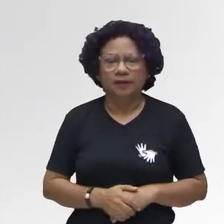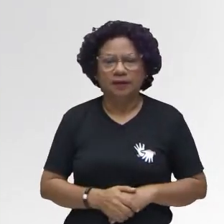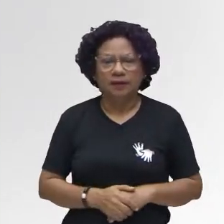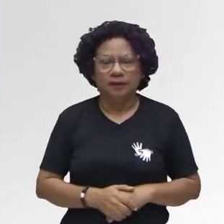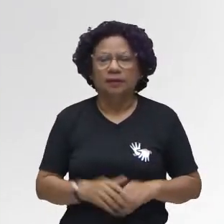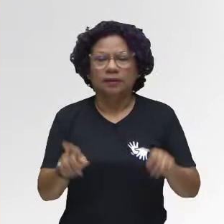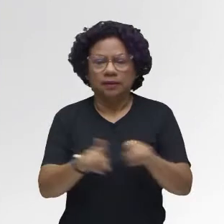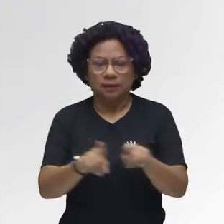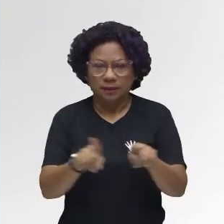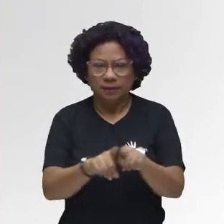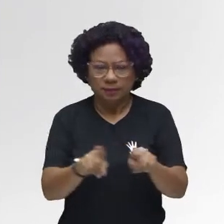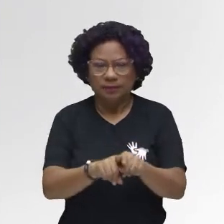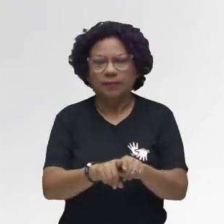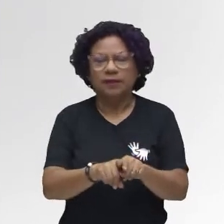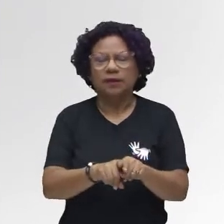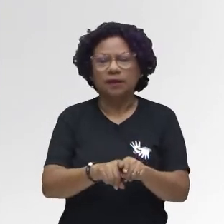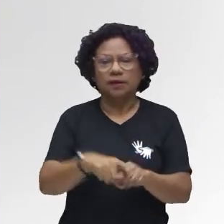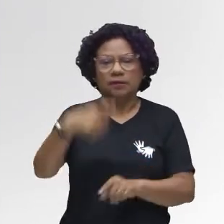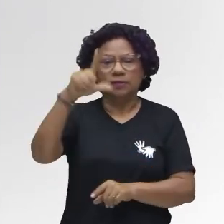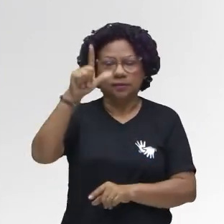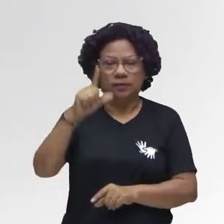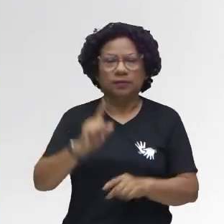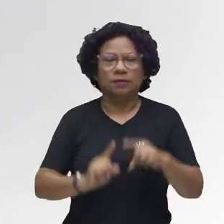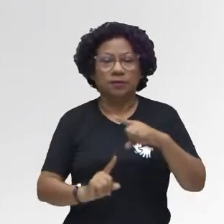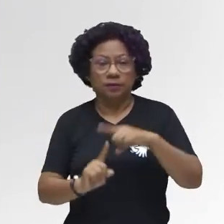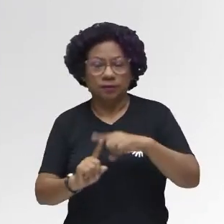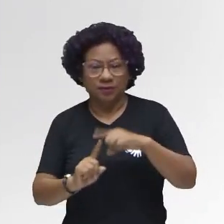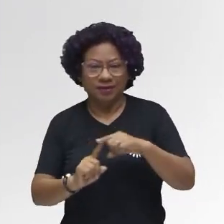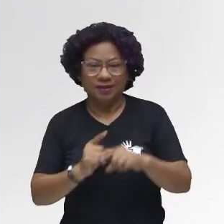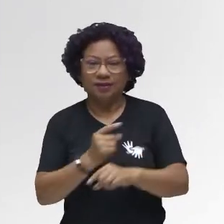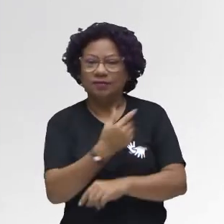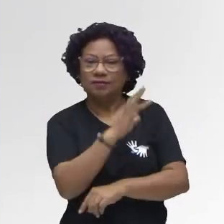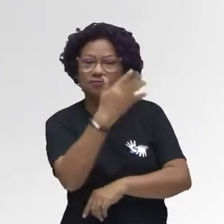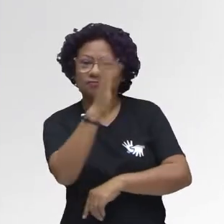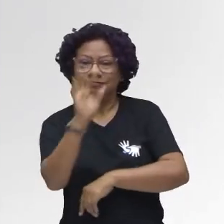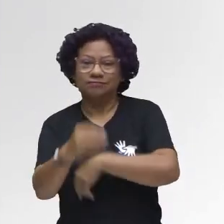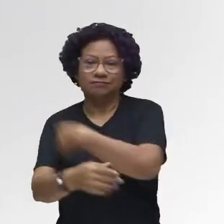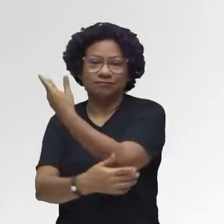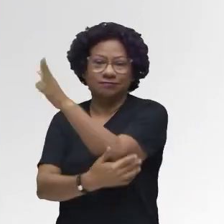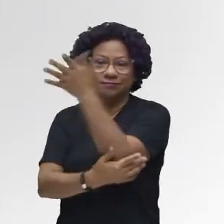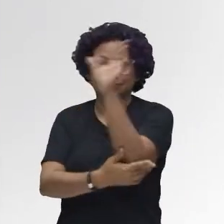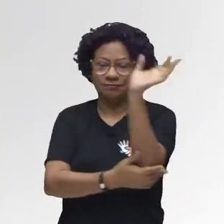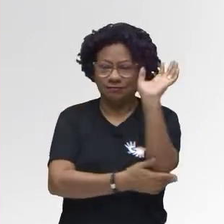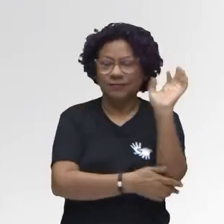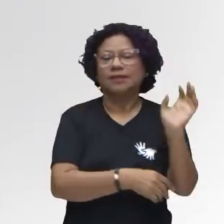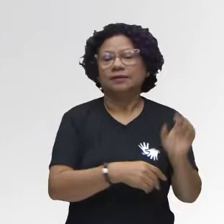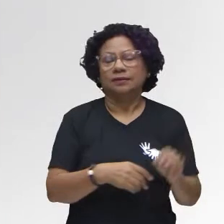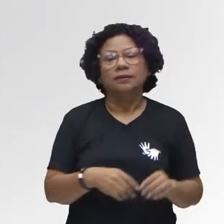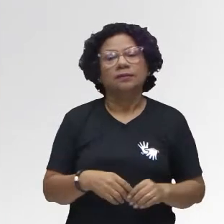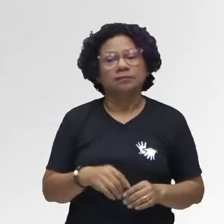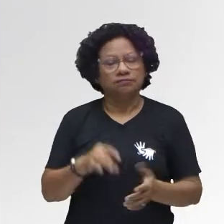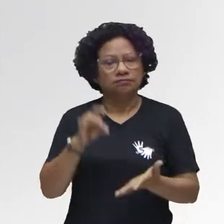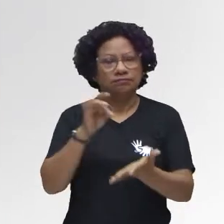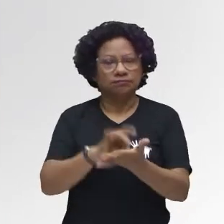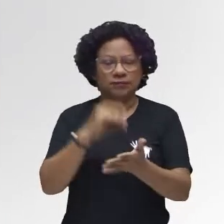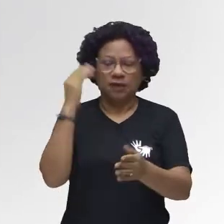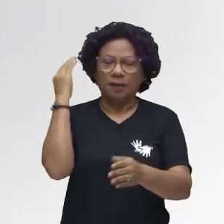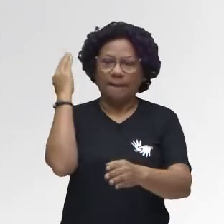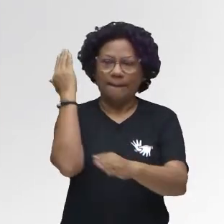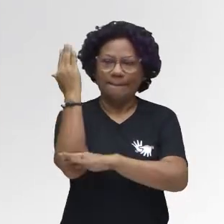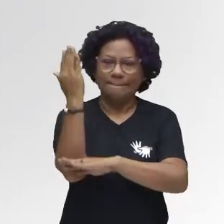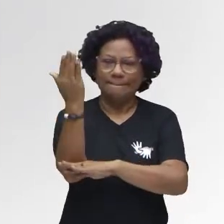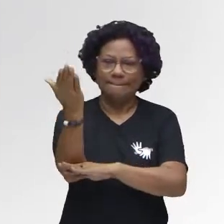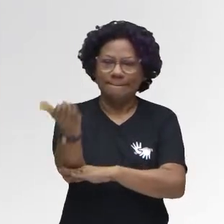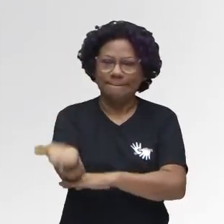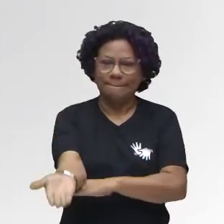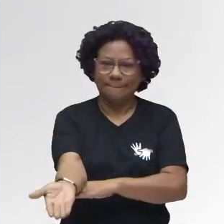ela ela desmata uma grande área de vegetação original. Então, ela derruba as árvores.